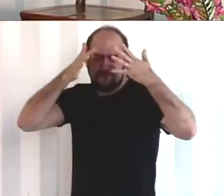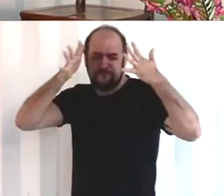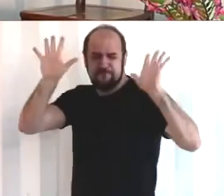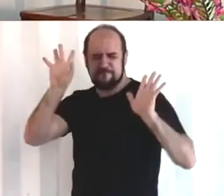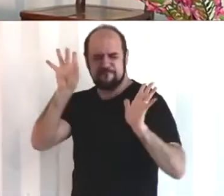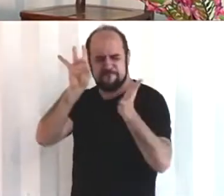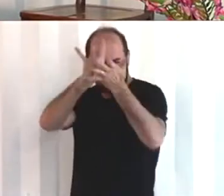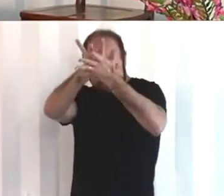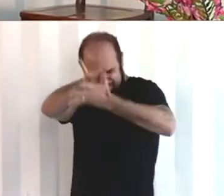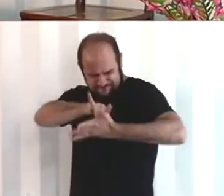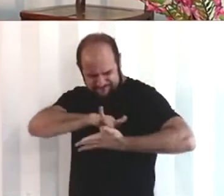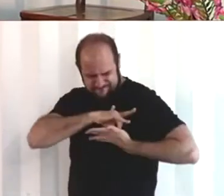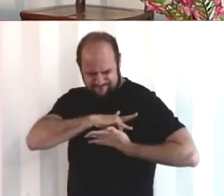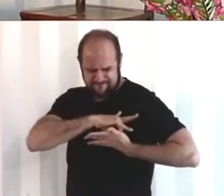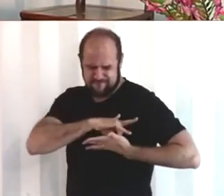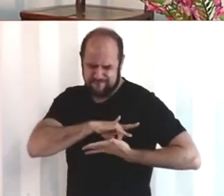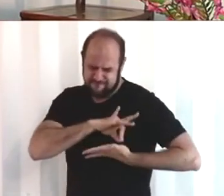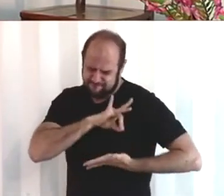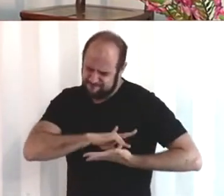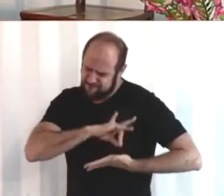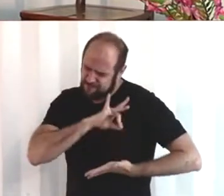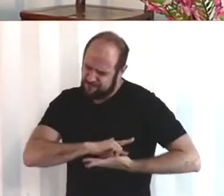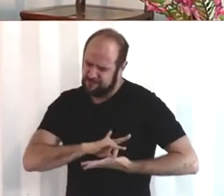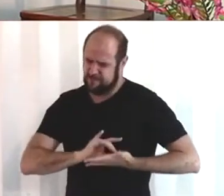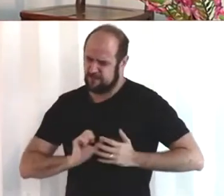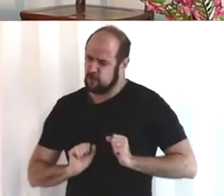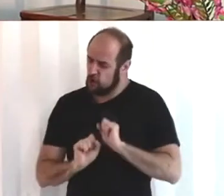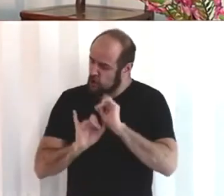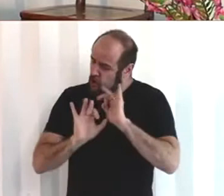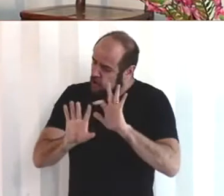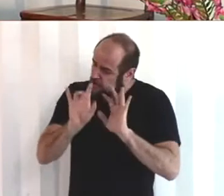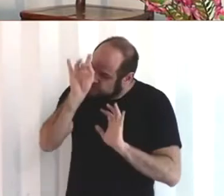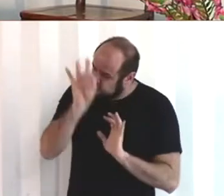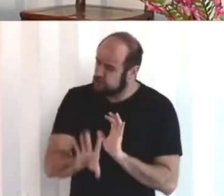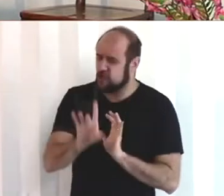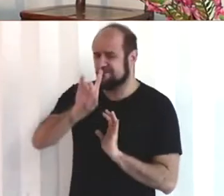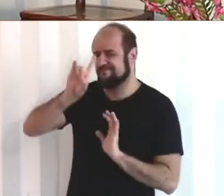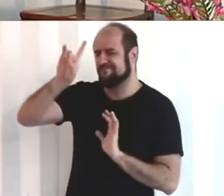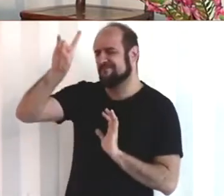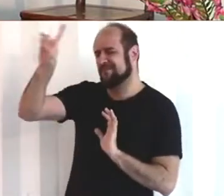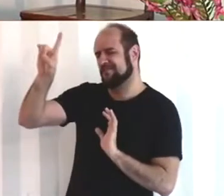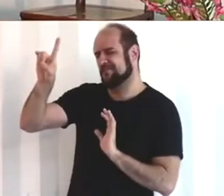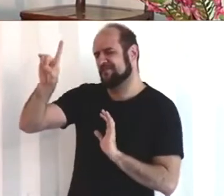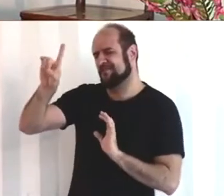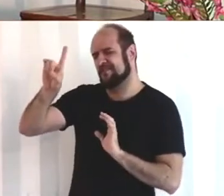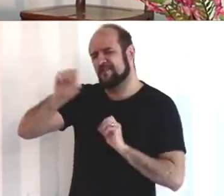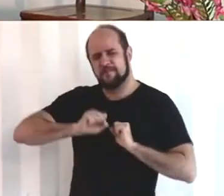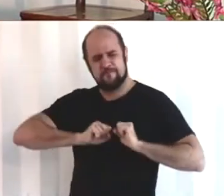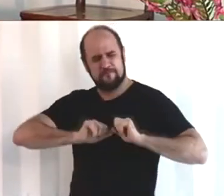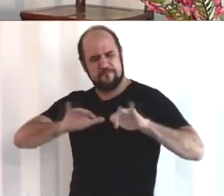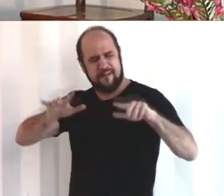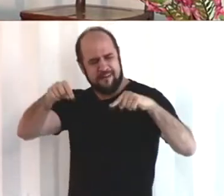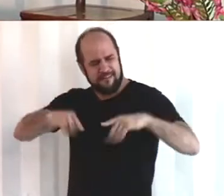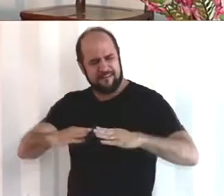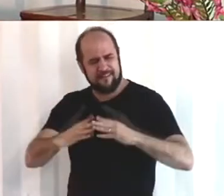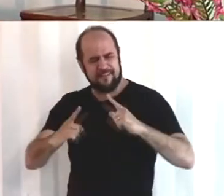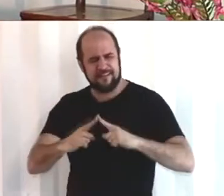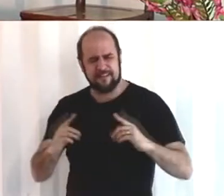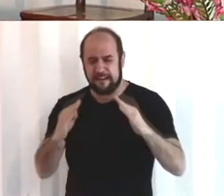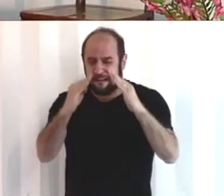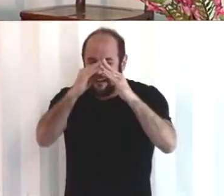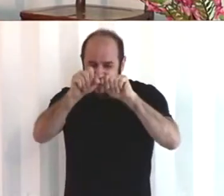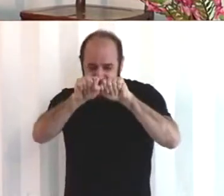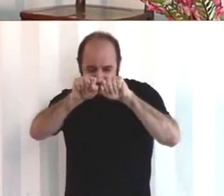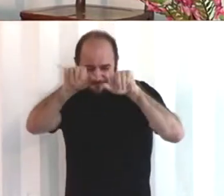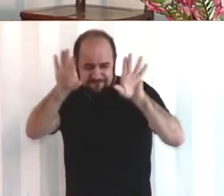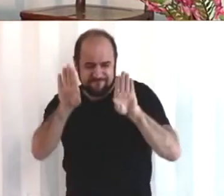das Escrituras. Somente a ti devemos dar glória, e aos meus irmãos e irmãs aqui na igreja e em seus lares, para que eles compreendam a